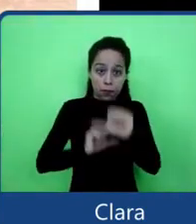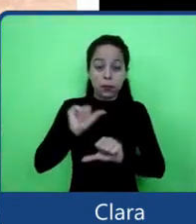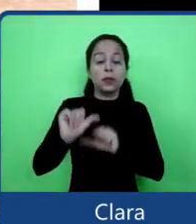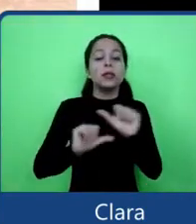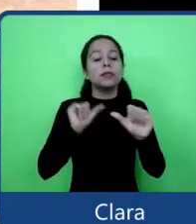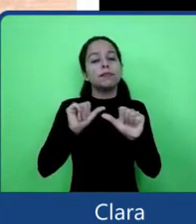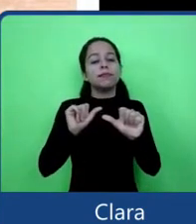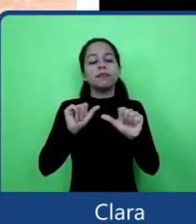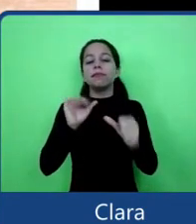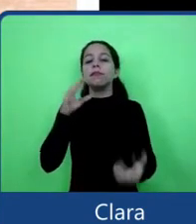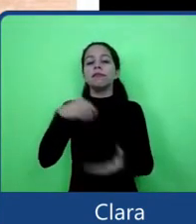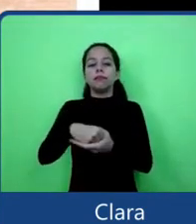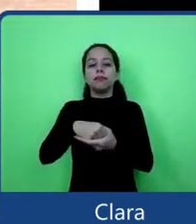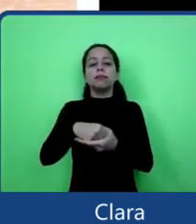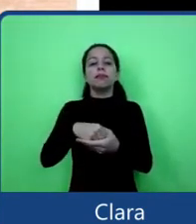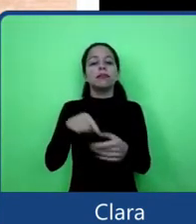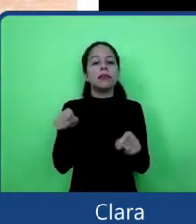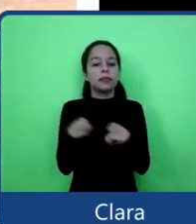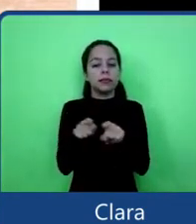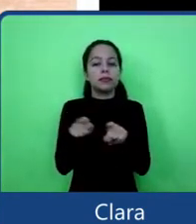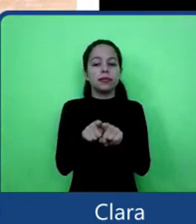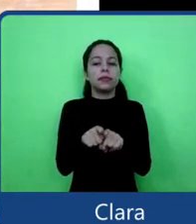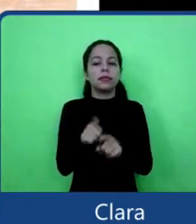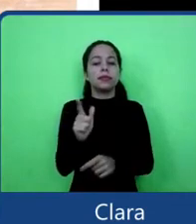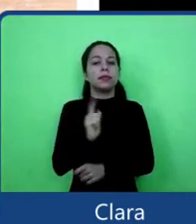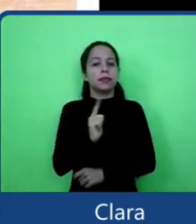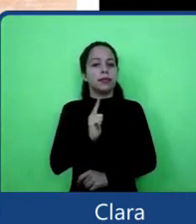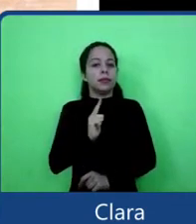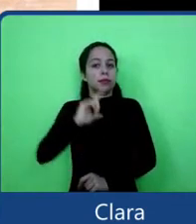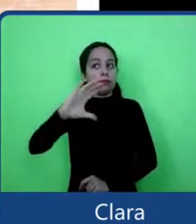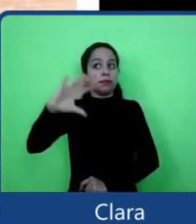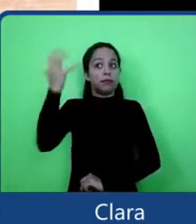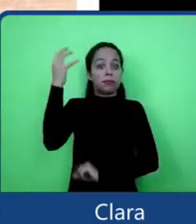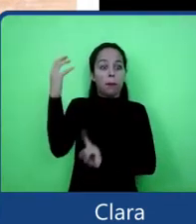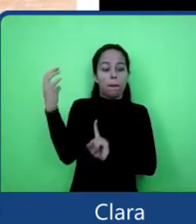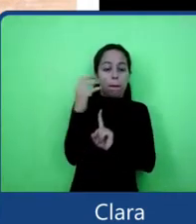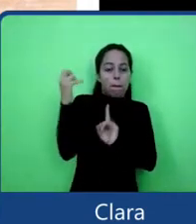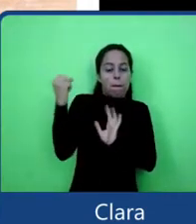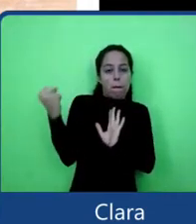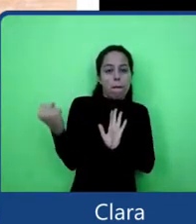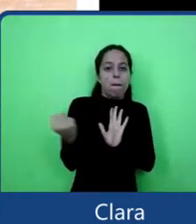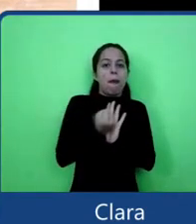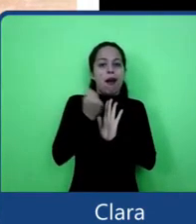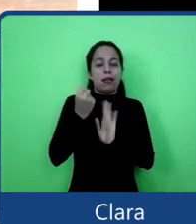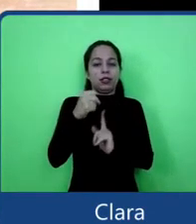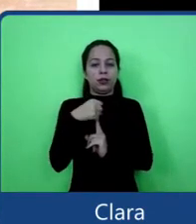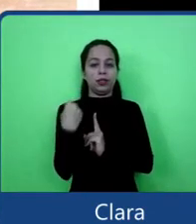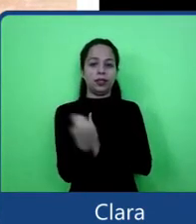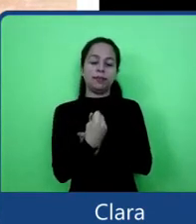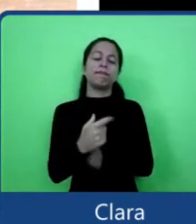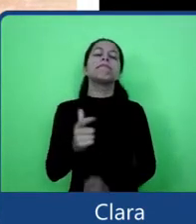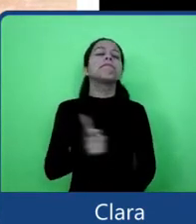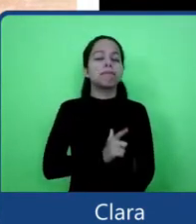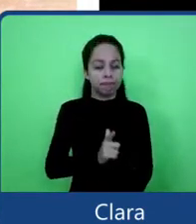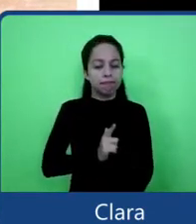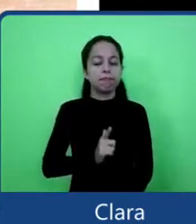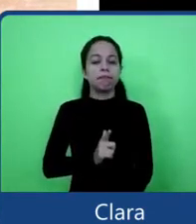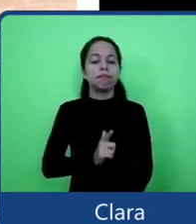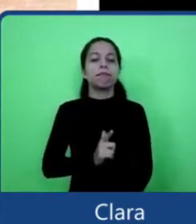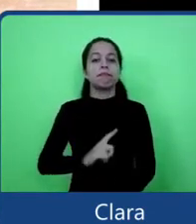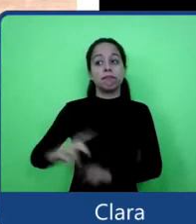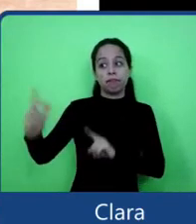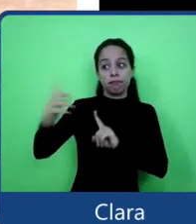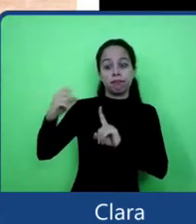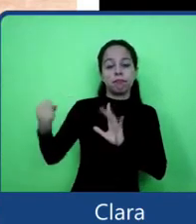tem impactos, né, que vão atingir a sociedade, né, e esses impactos a professora Rosângela com